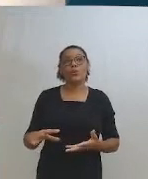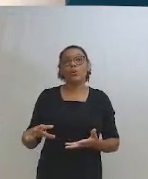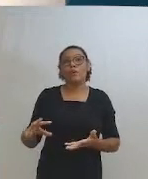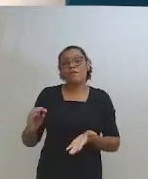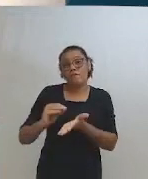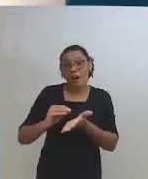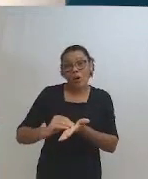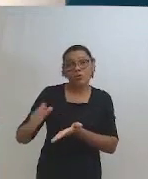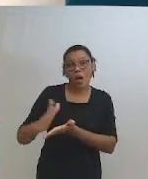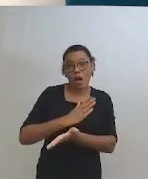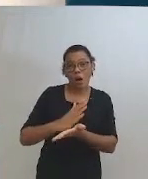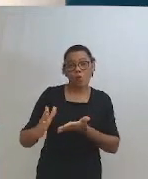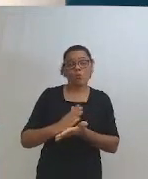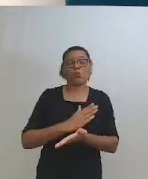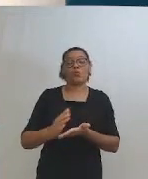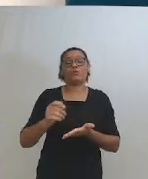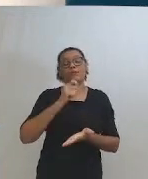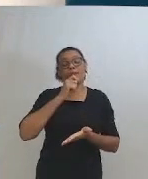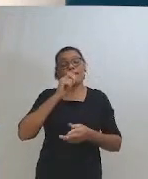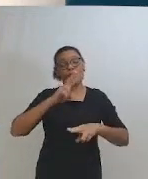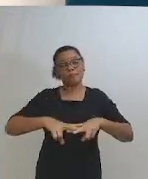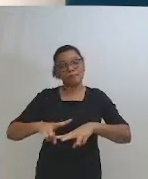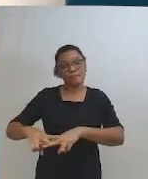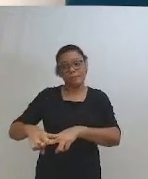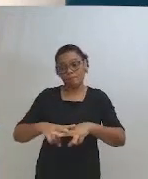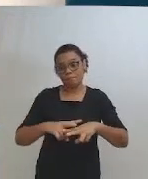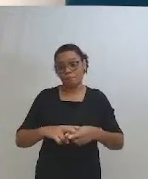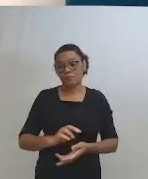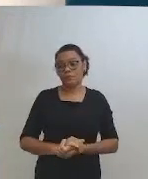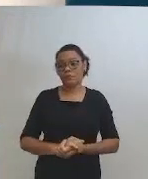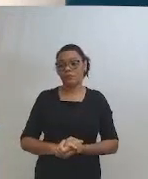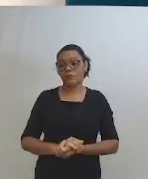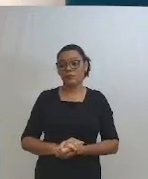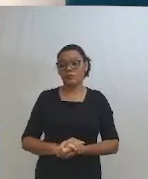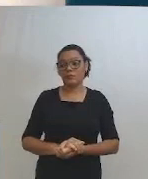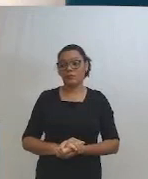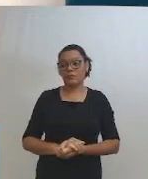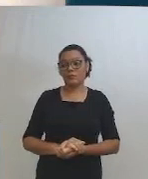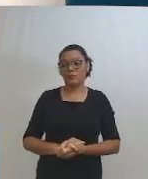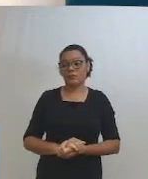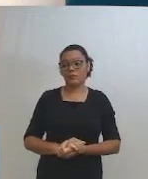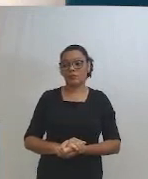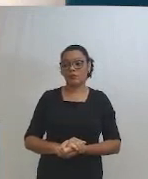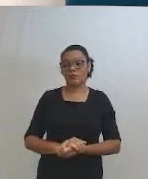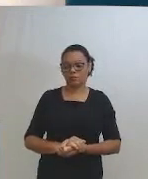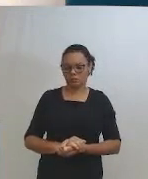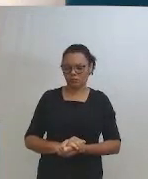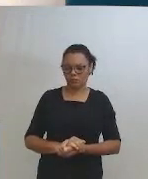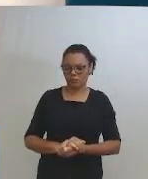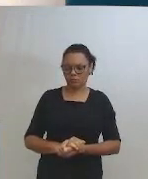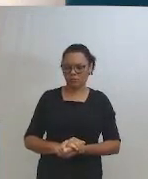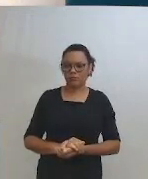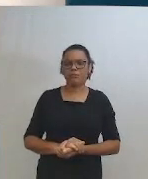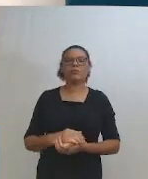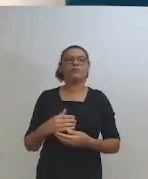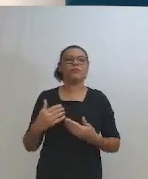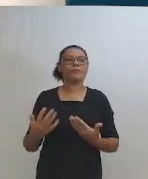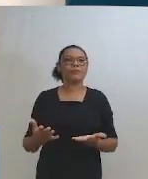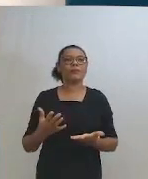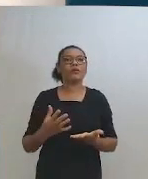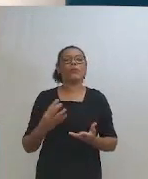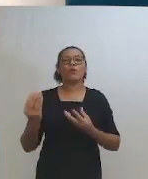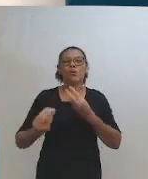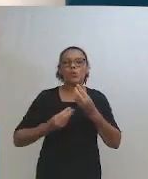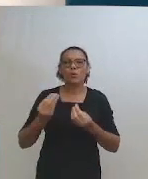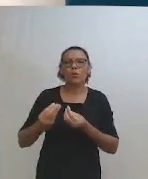coloca, é de se observar que o inquérito policial só pode concluir após a prisão preventiva de demais réus da ação. Excelências, como é que em um processo